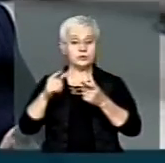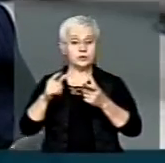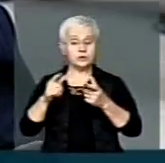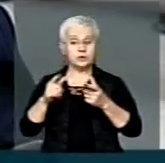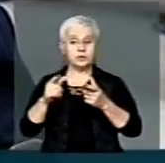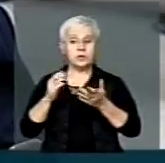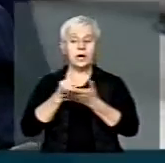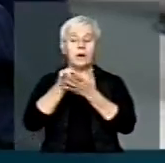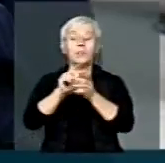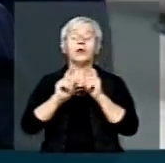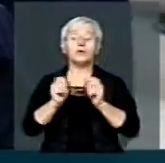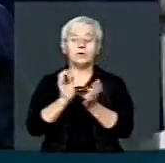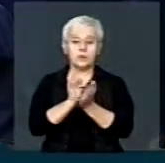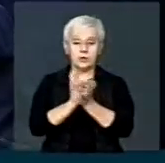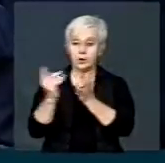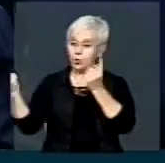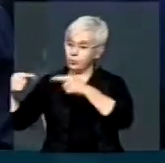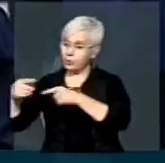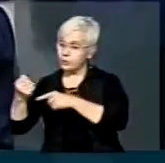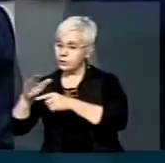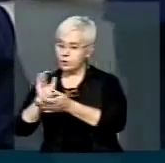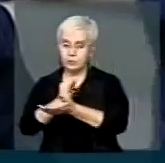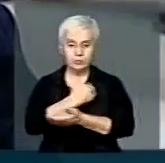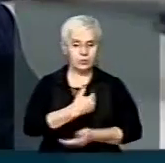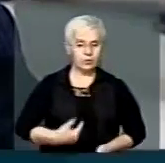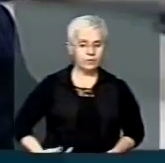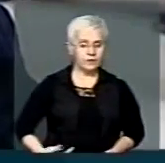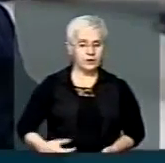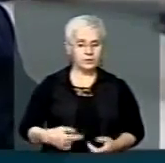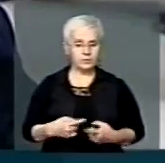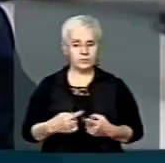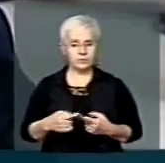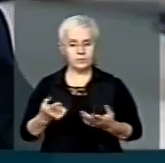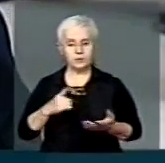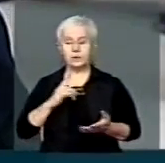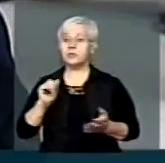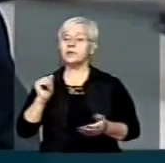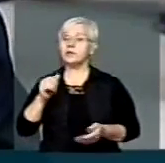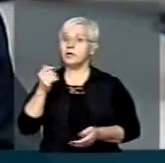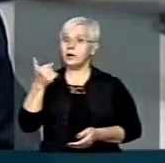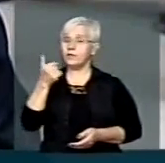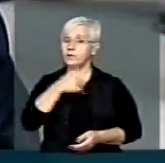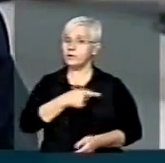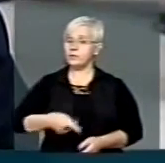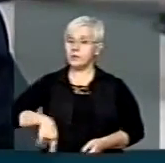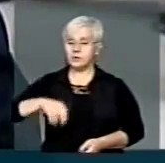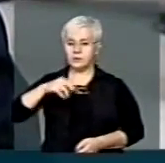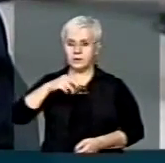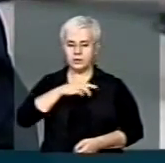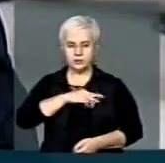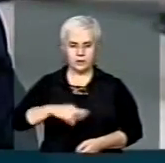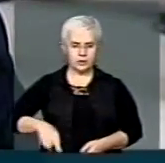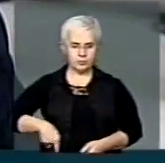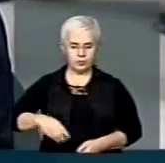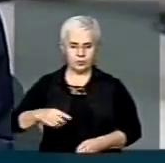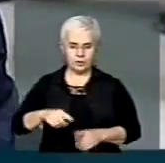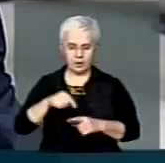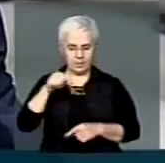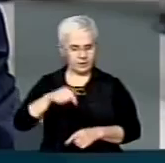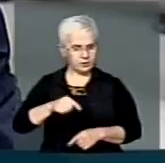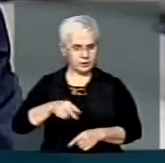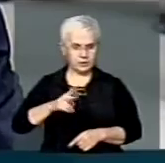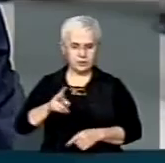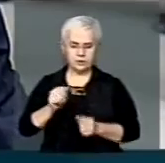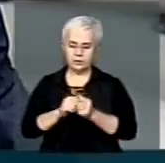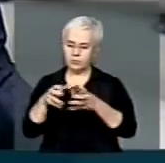oposição ou se é governo. Porque tem o vice-presidente da República, mas sempre aqui, eu não digo todo o PMDB, mas